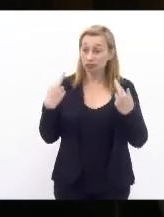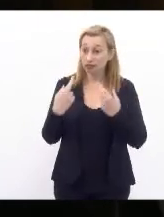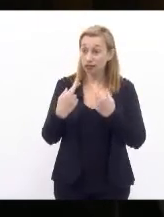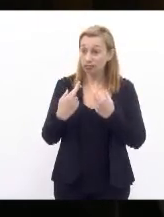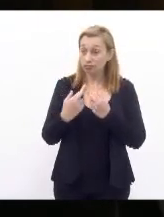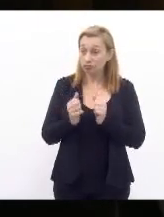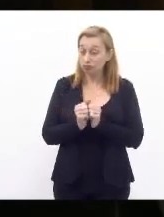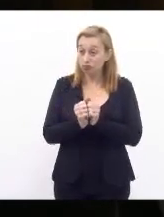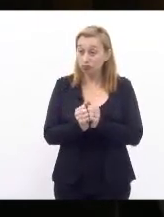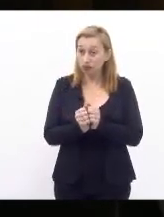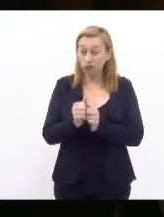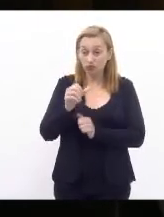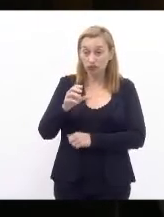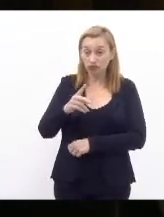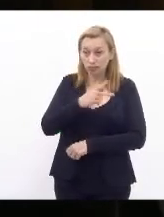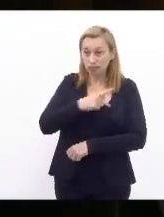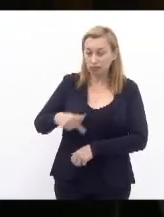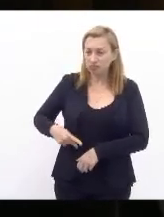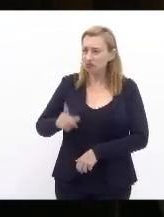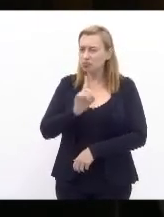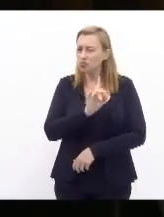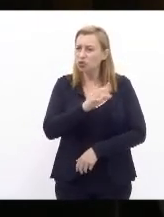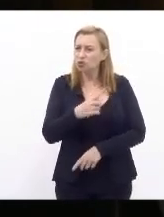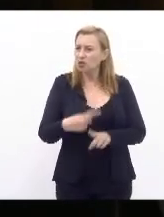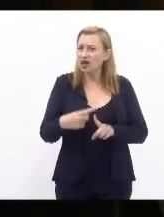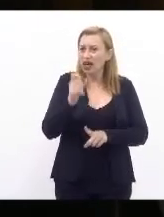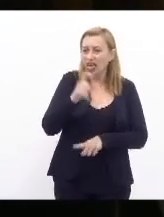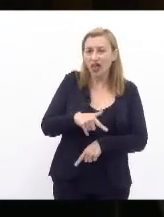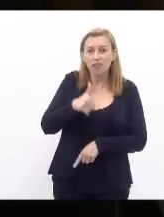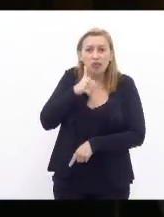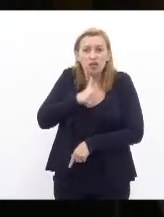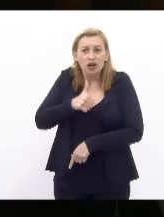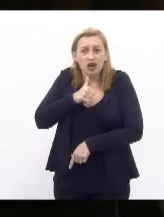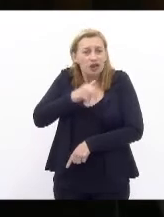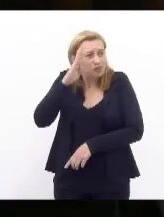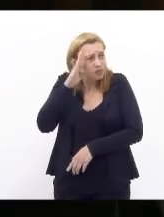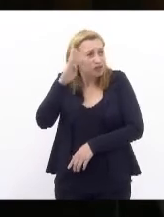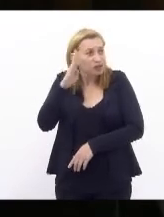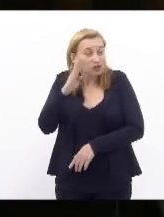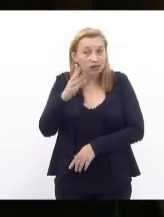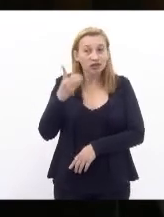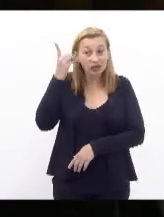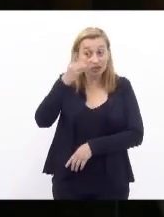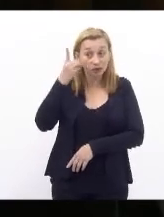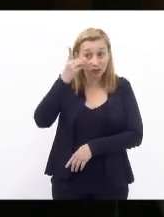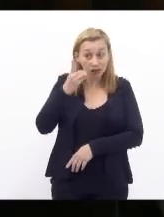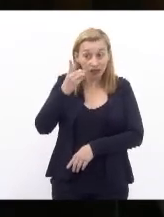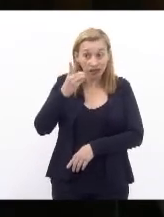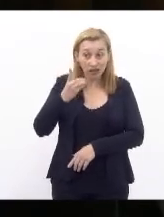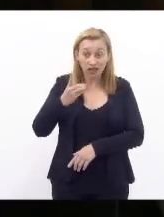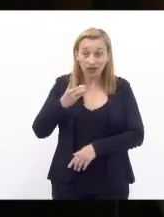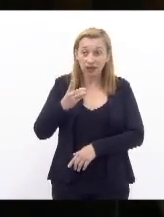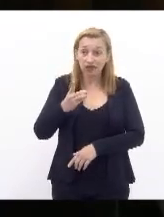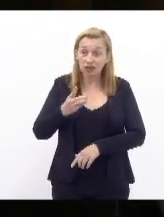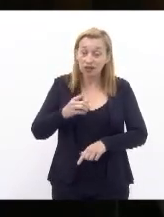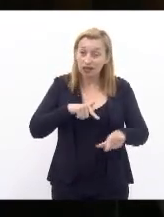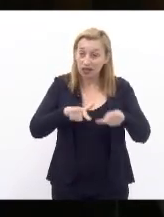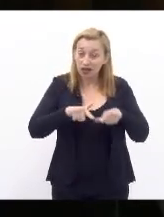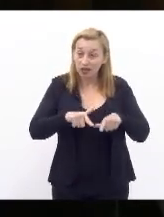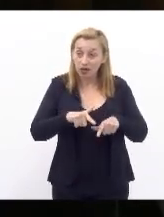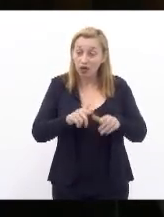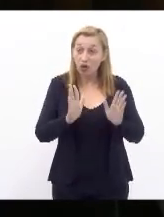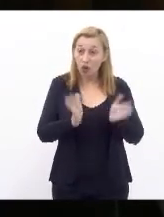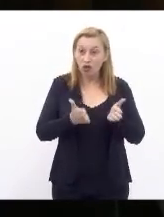Excelência, não somente por ser mulher, mas principalmente por ser uma deputada atuante, que inclusive